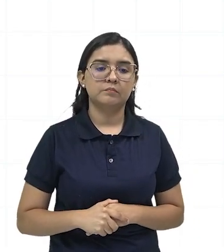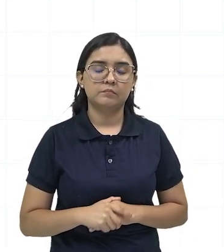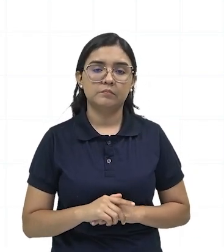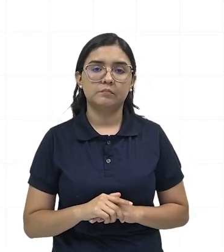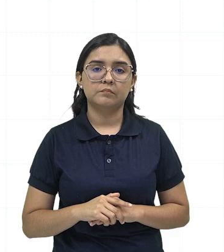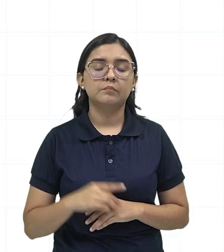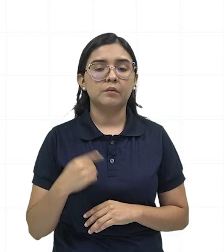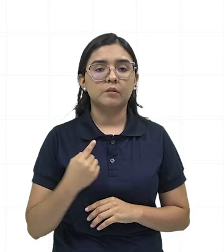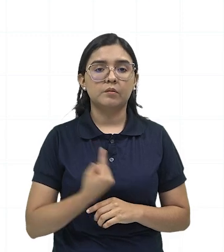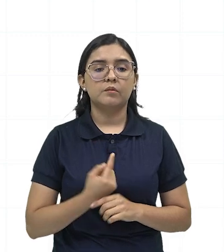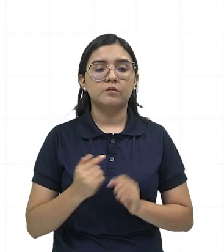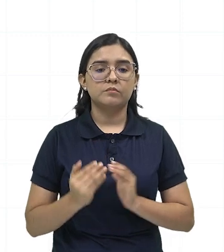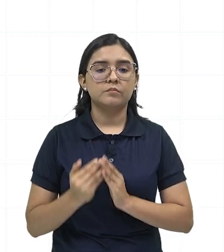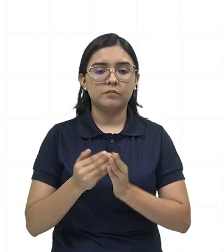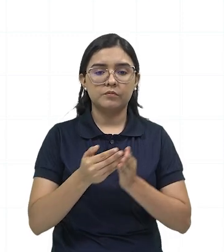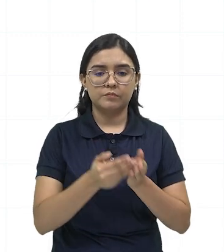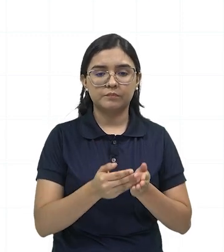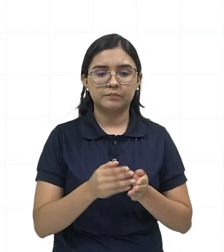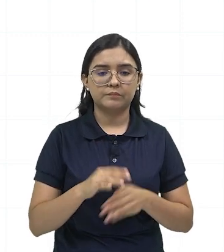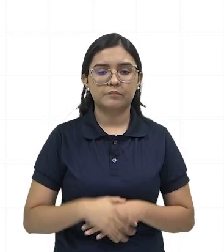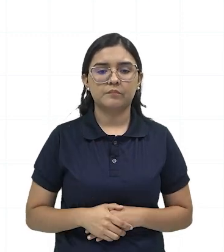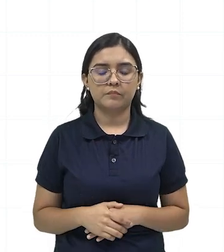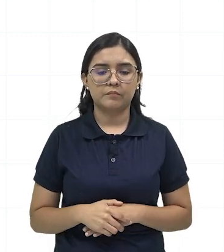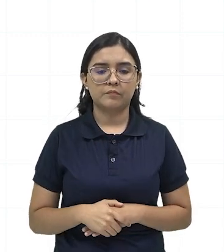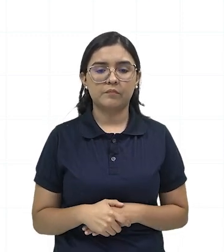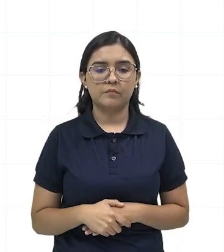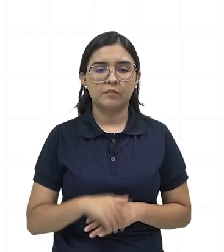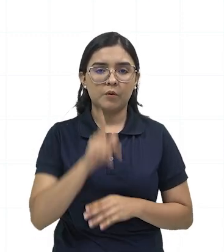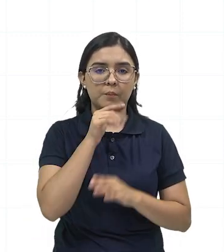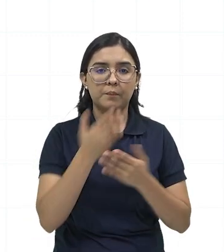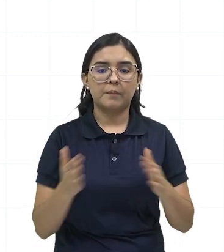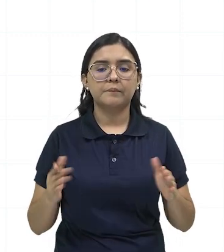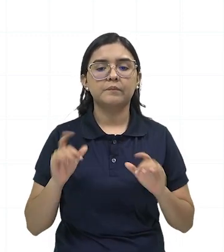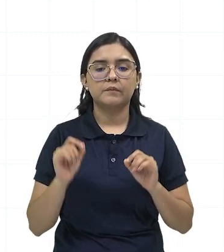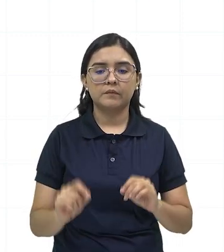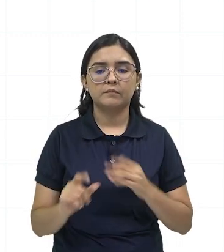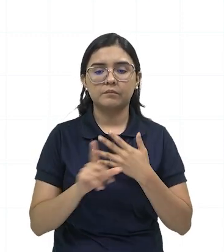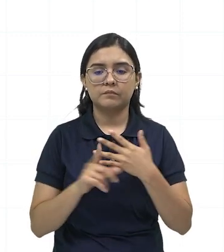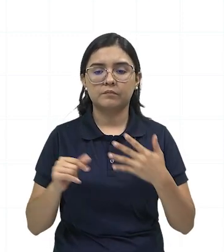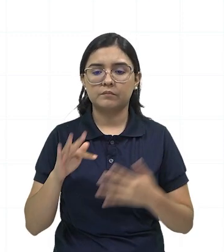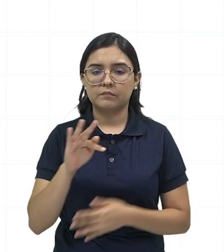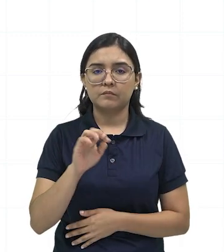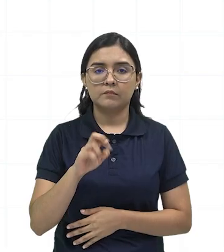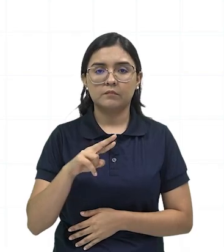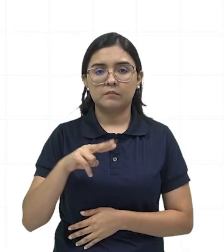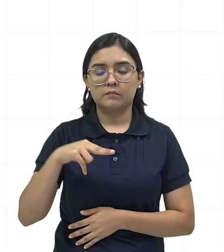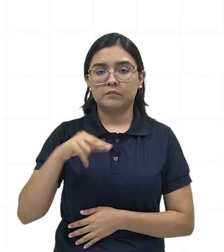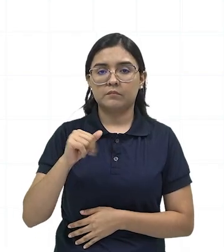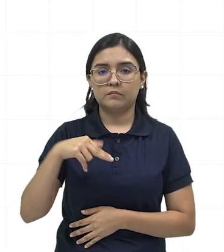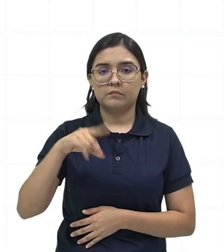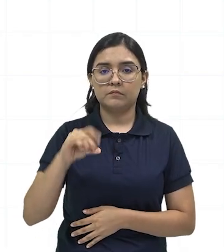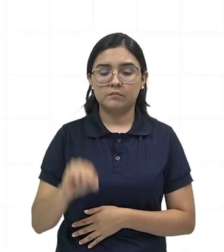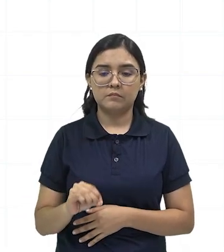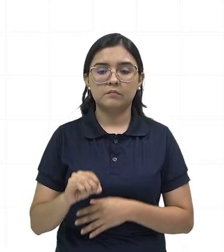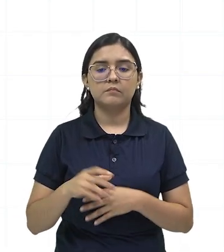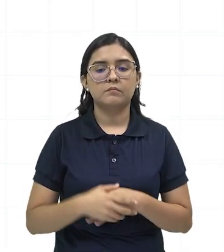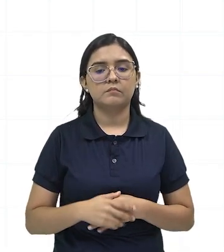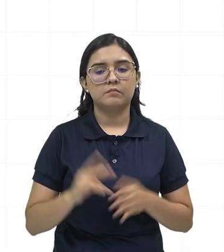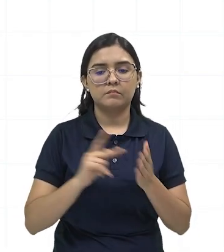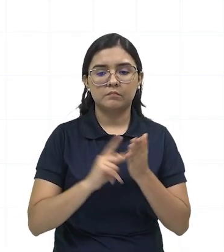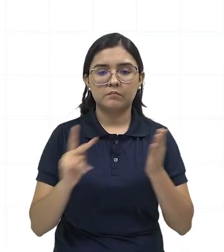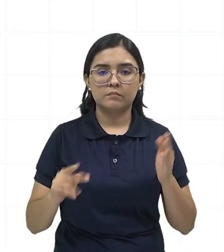que fosses nosso o mar. Então, quem escreveu esse poema foi Fernando Pessoa, um grande